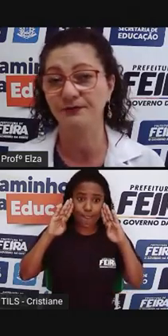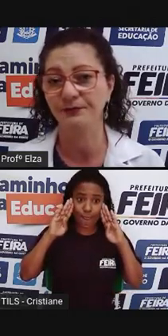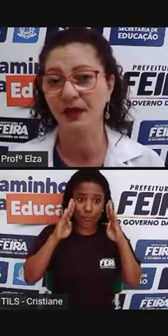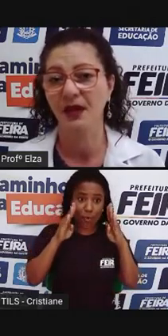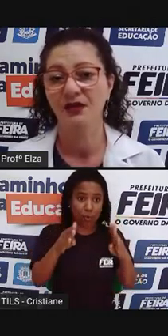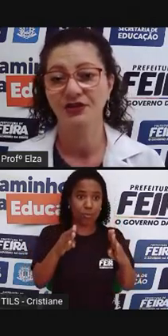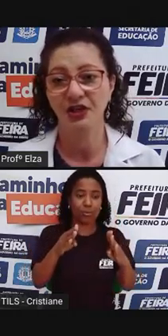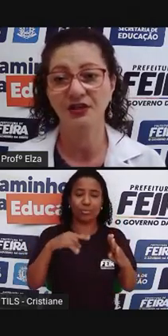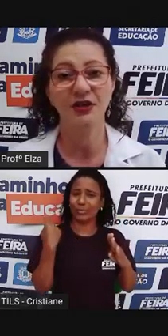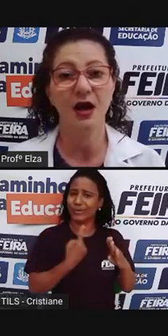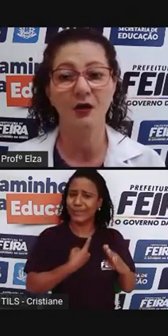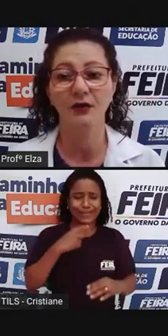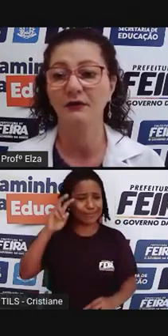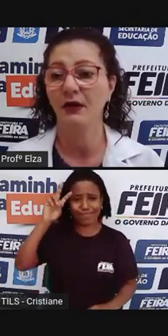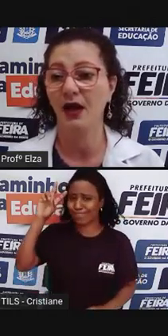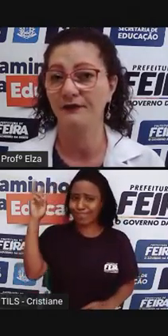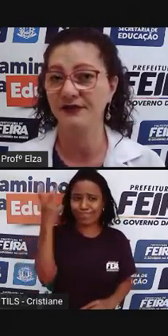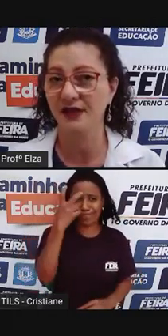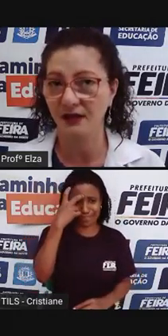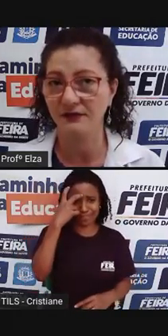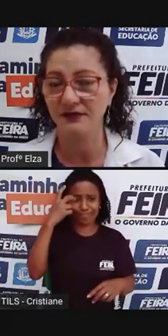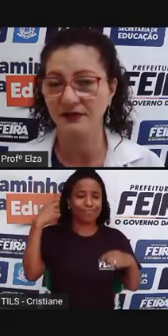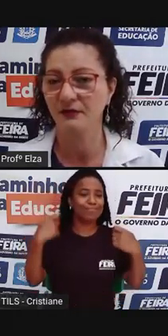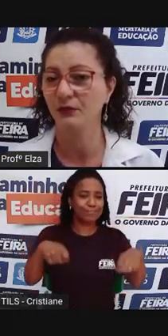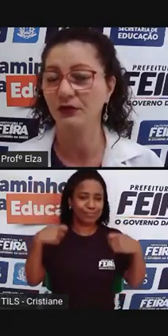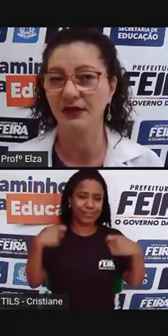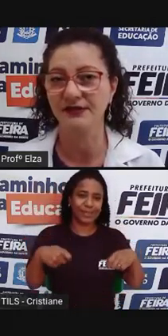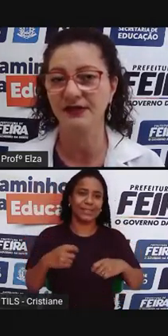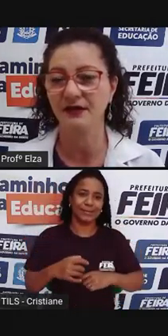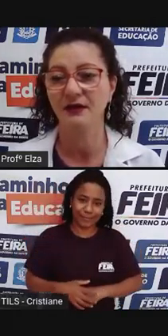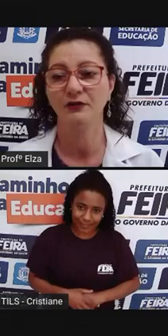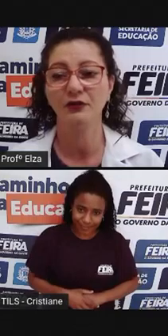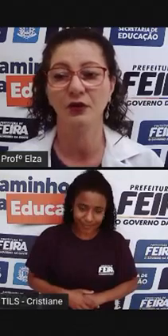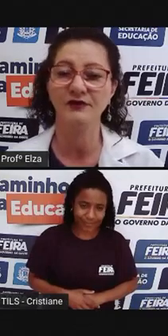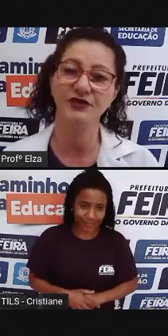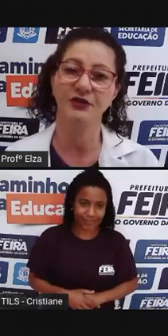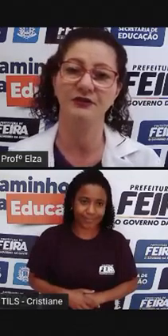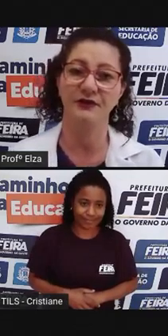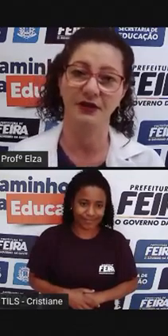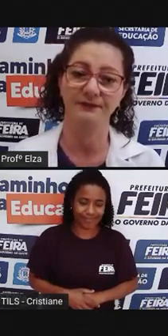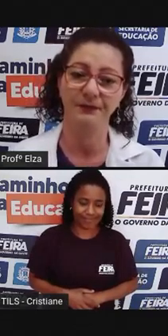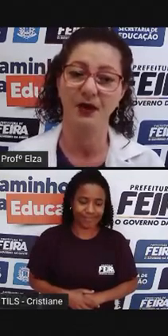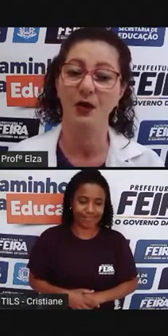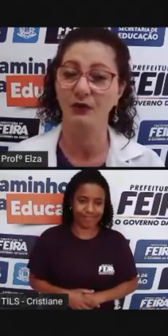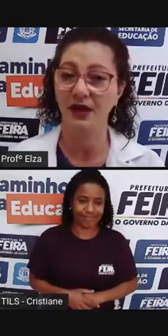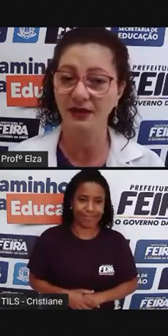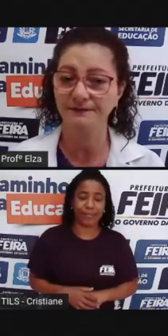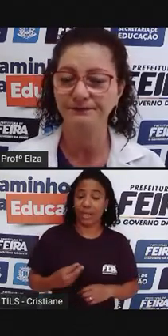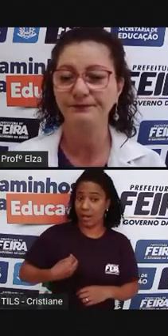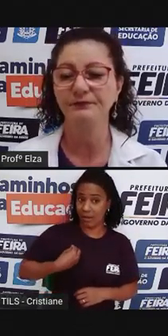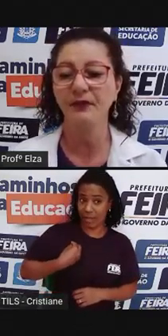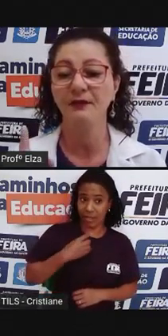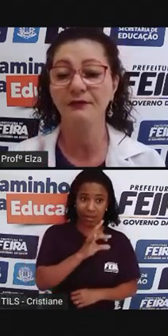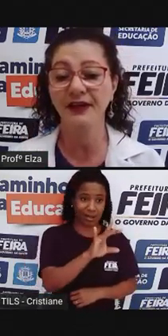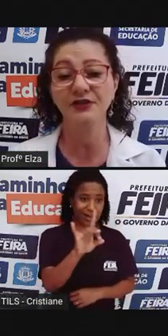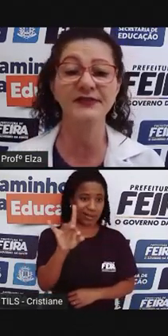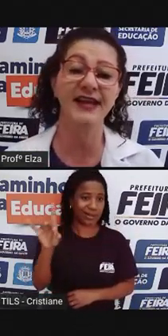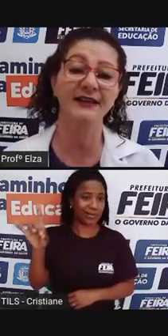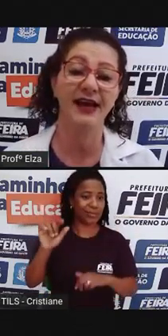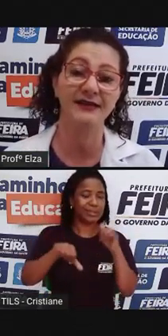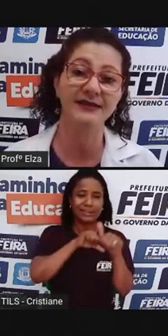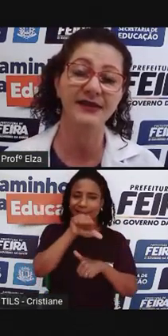atitude. Change our lifestyles. Mudança do nosso estilo de vida. Ok?